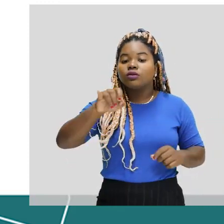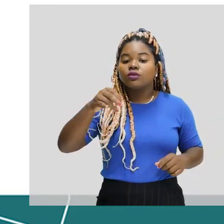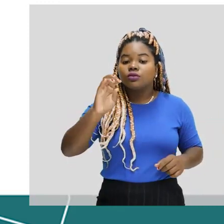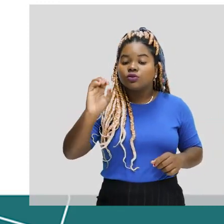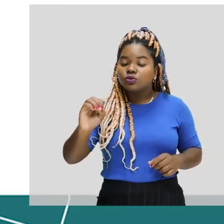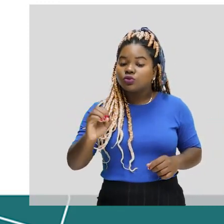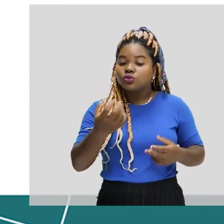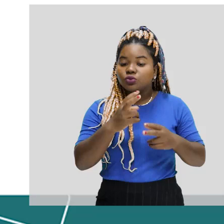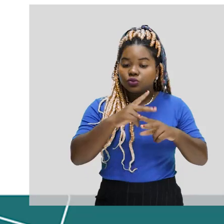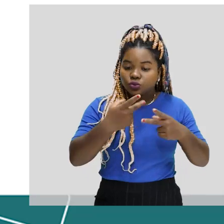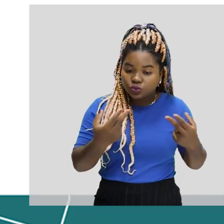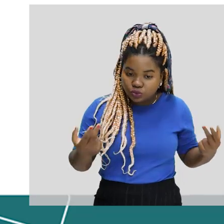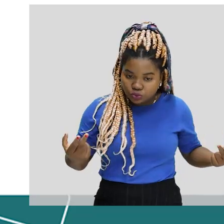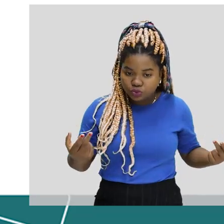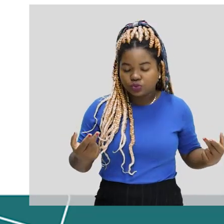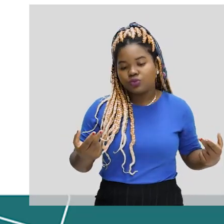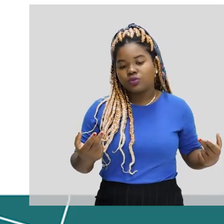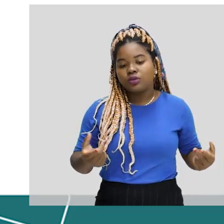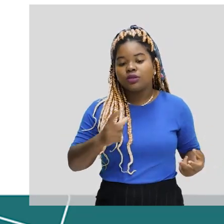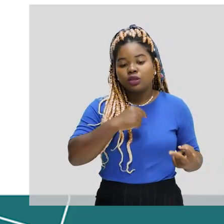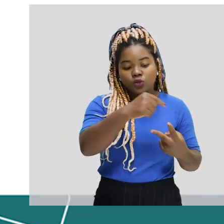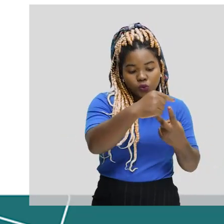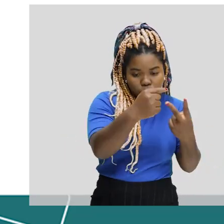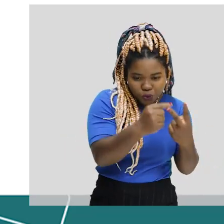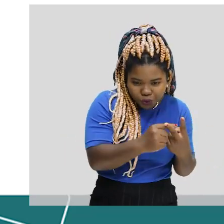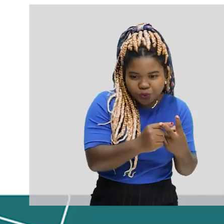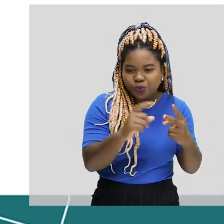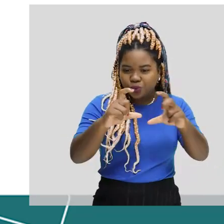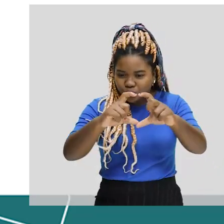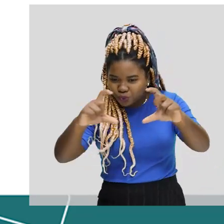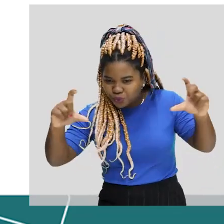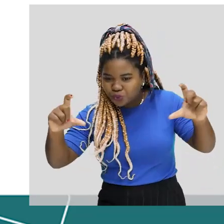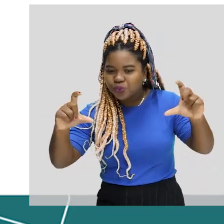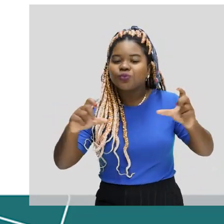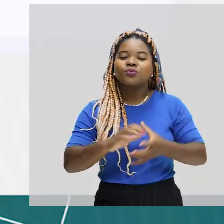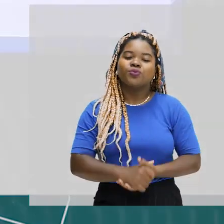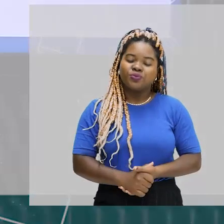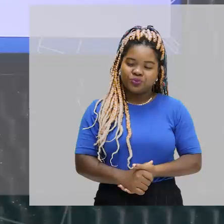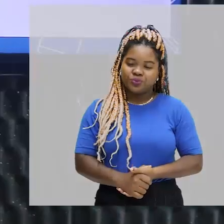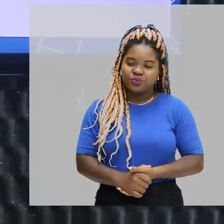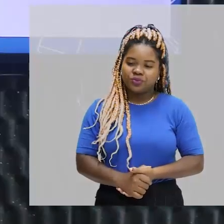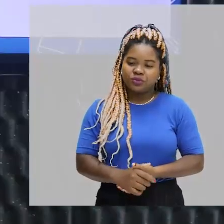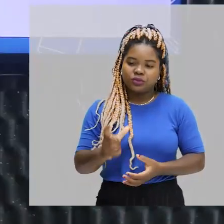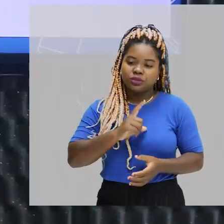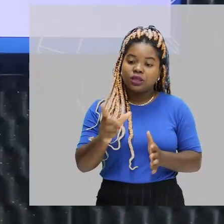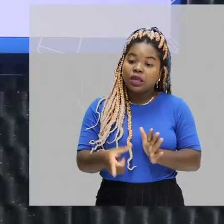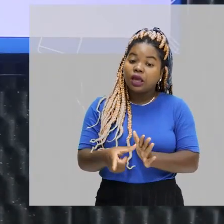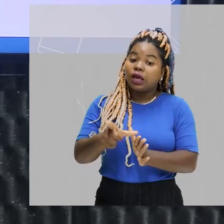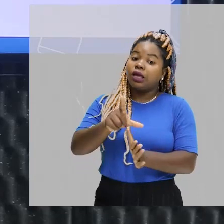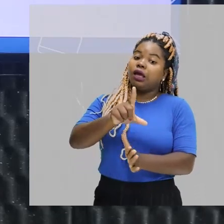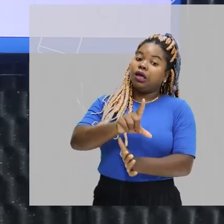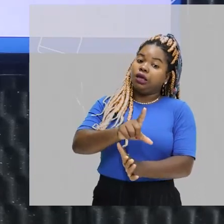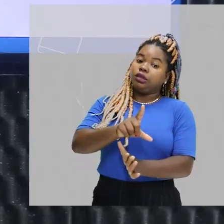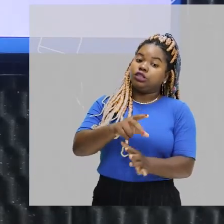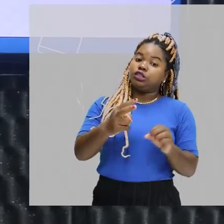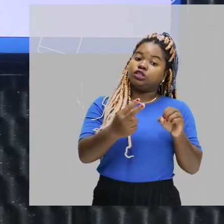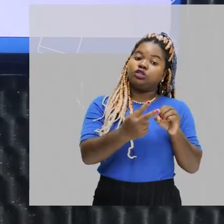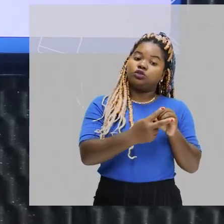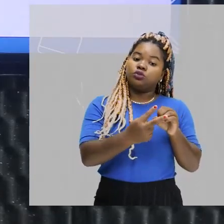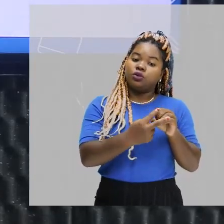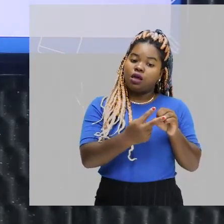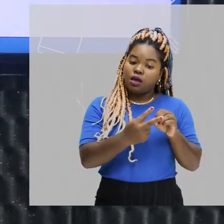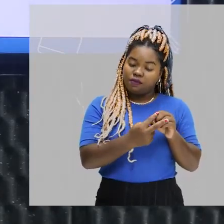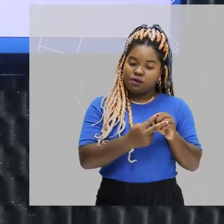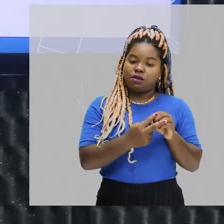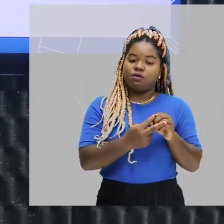É um sujeito formado por dois elementos, tá bom? Quando ele estiver posicionado antes do verbo, ou seja,